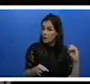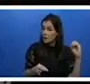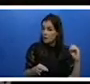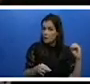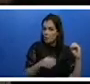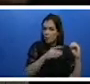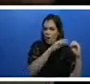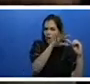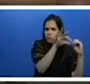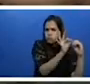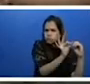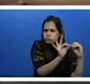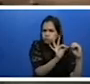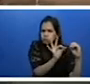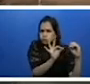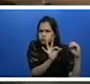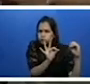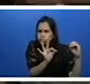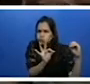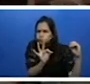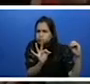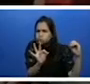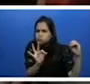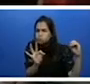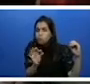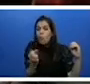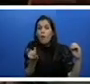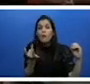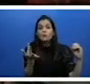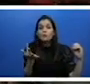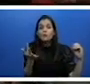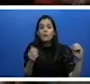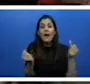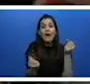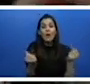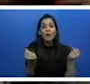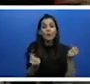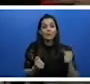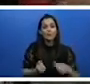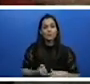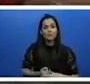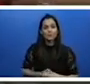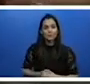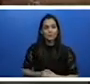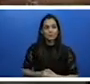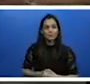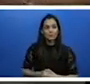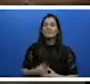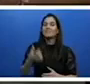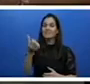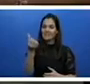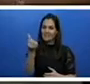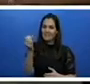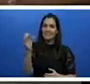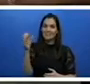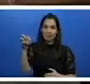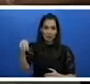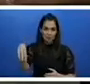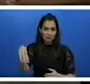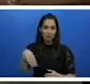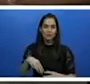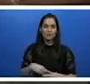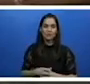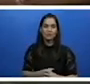da reta. Então, quanto que mede esse carro? Meçam aí. 6 centímetros.